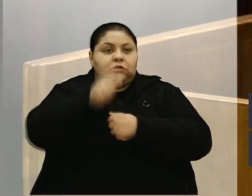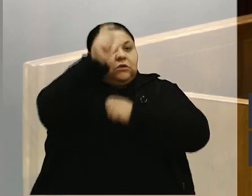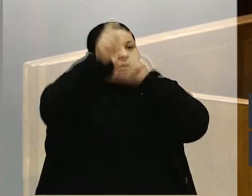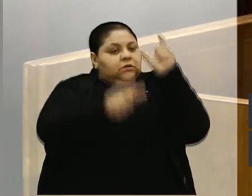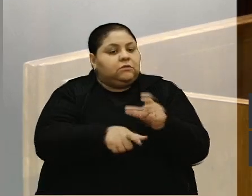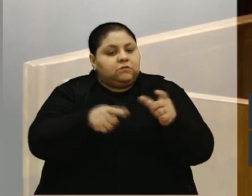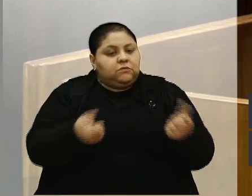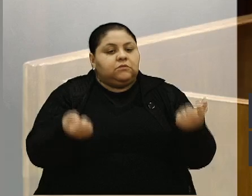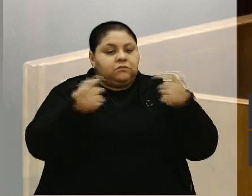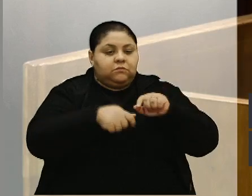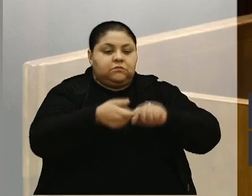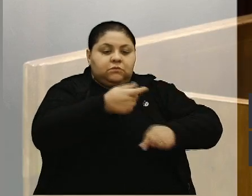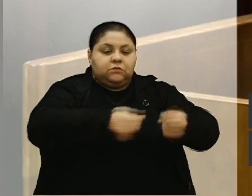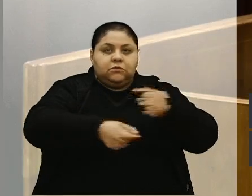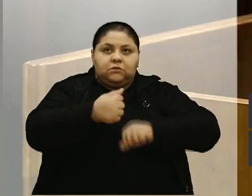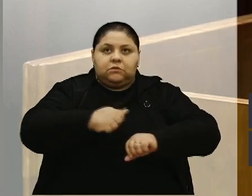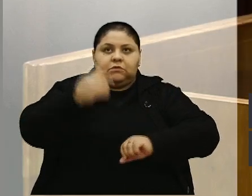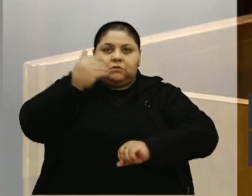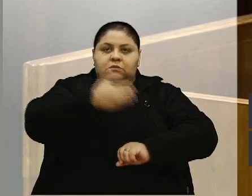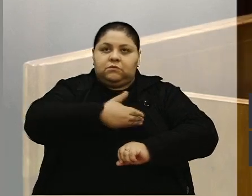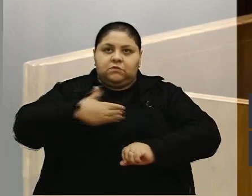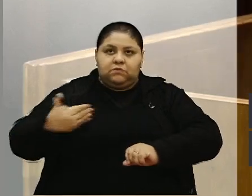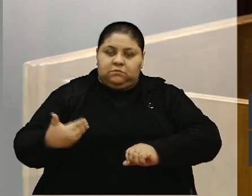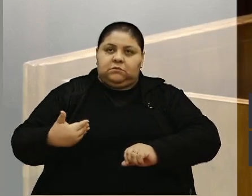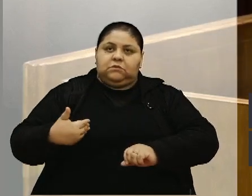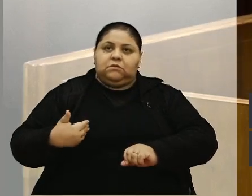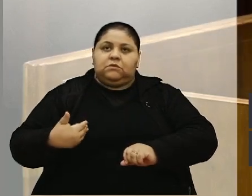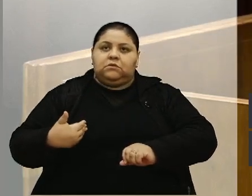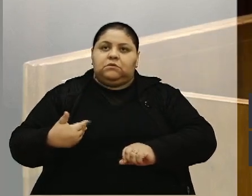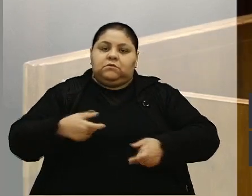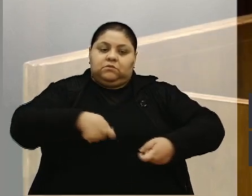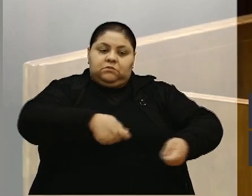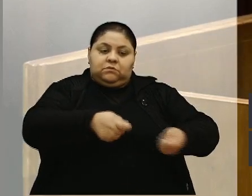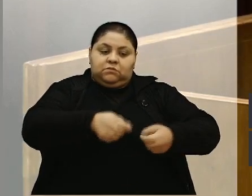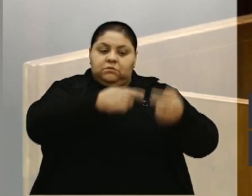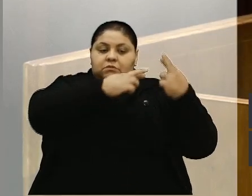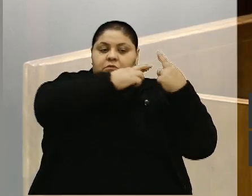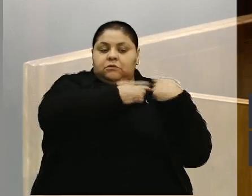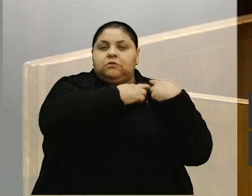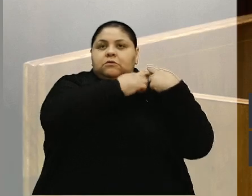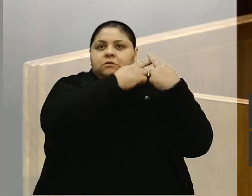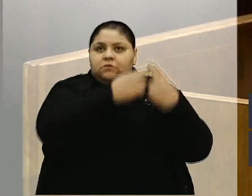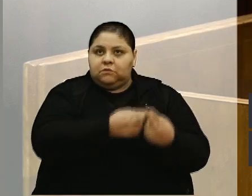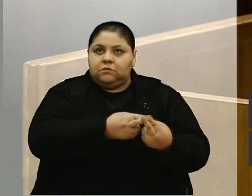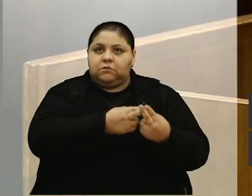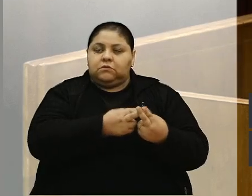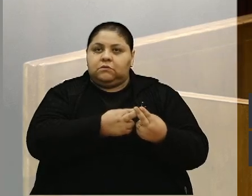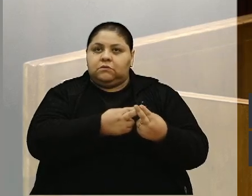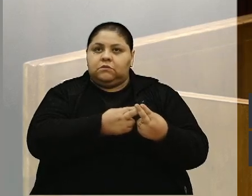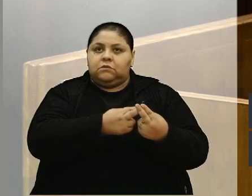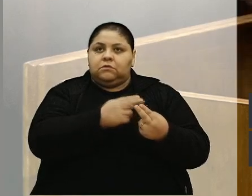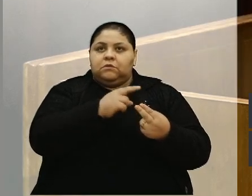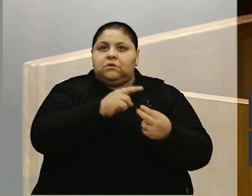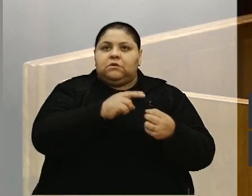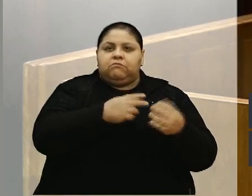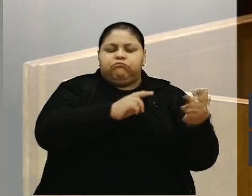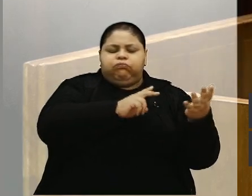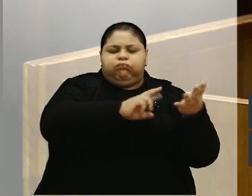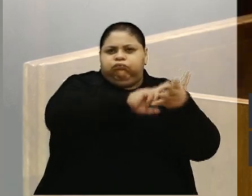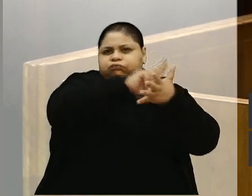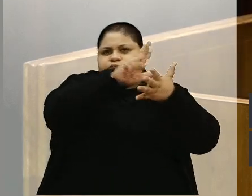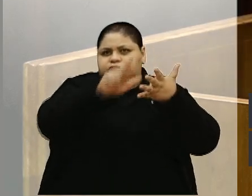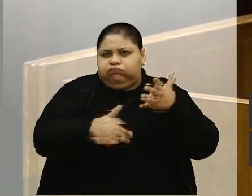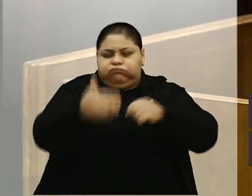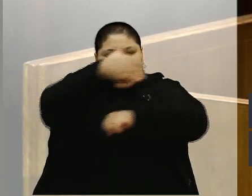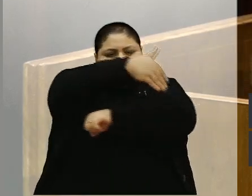precisam que o dinheiro público seja gasto com responsabilidade. Que a Walter Carlos Afonso, que a